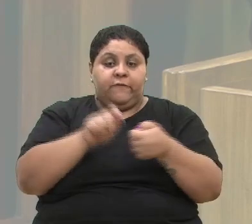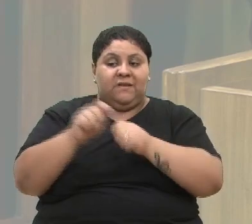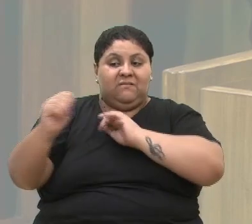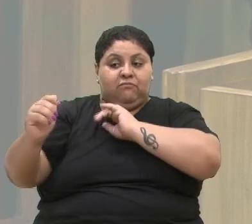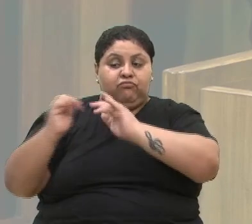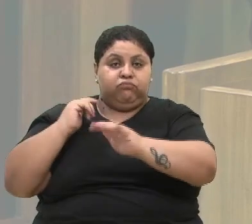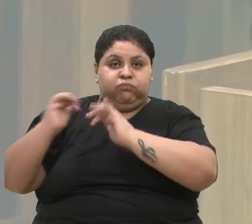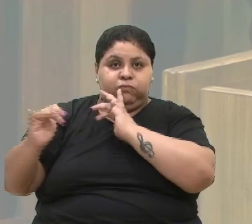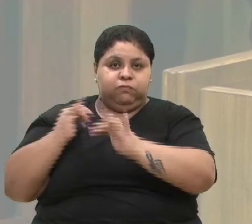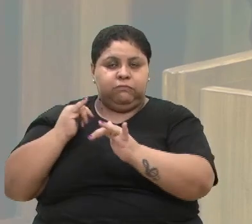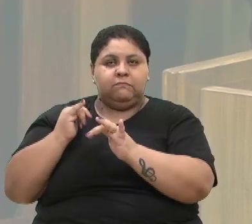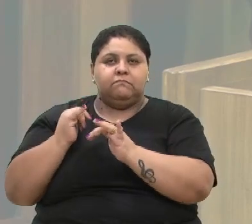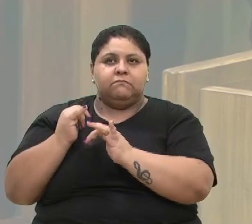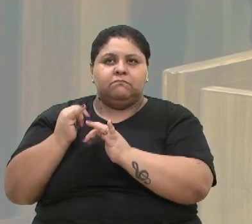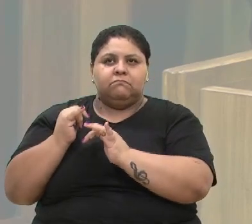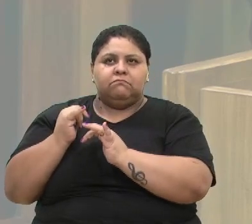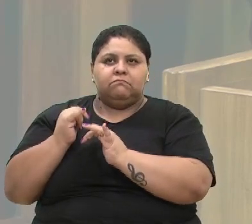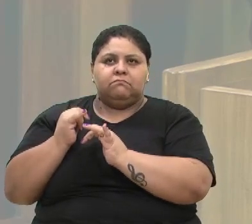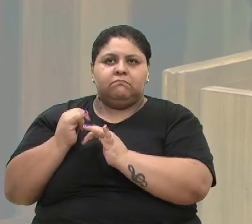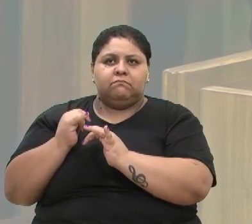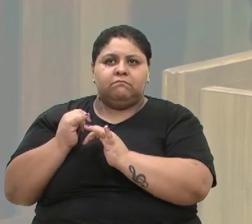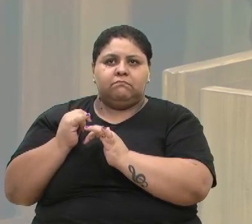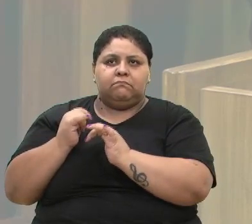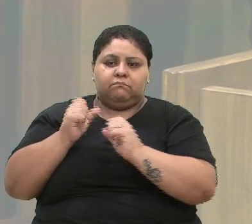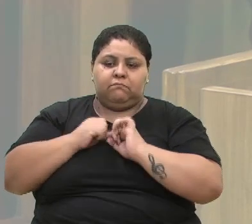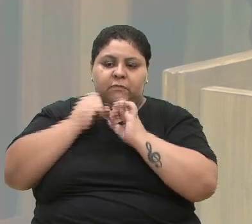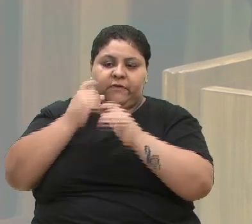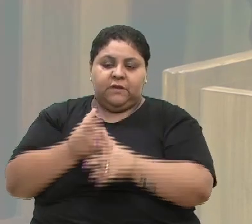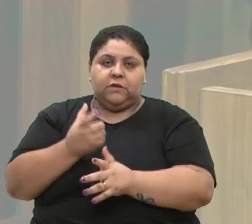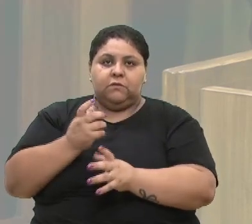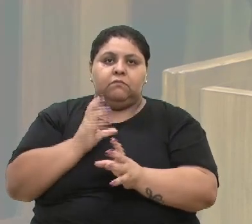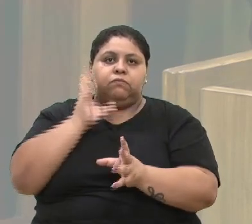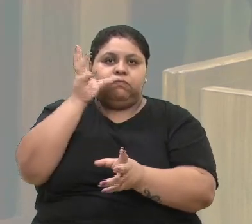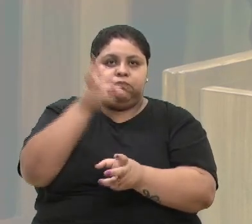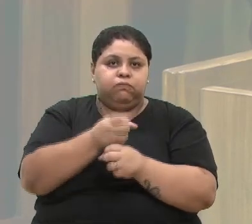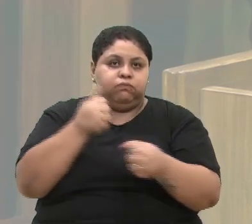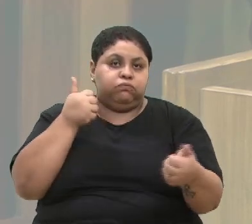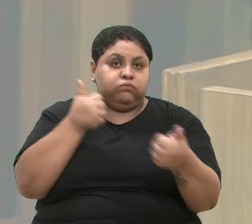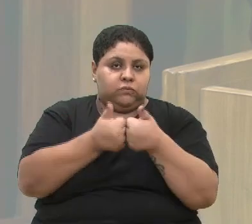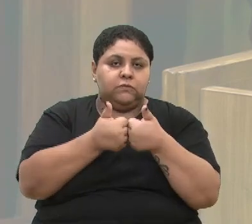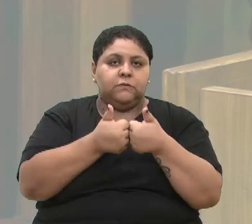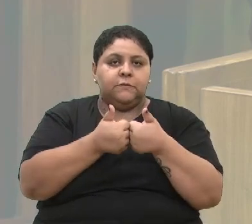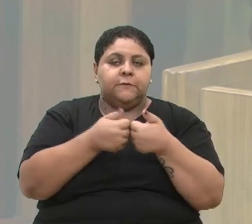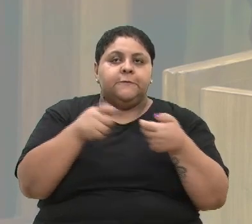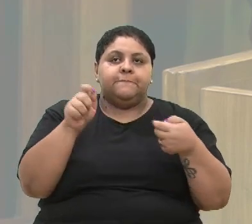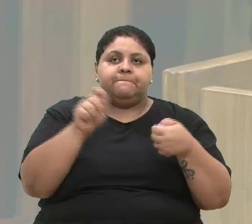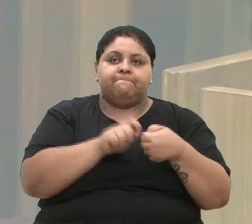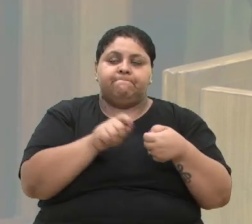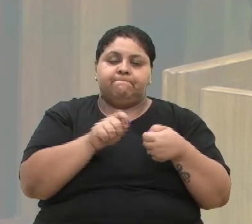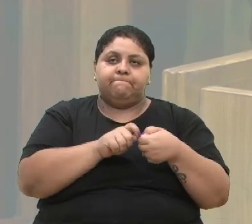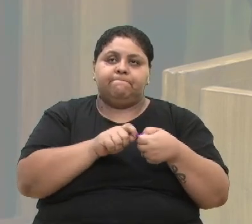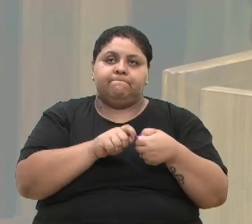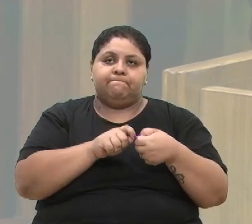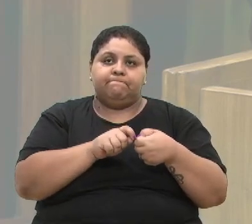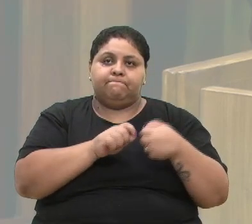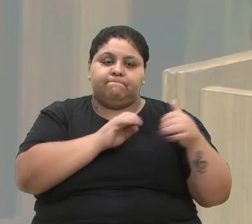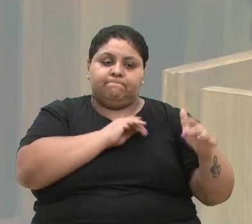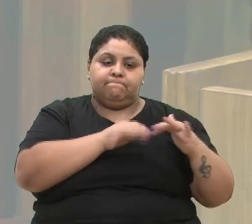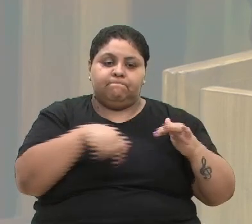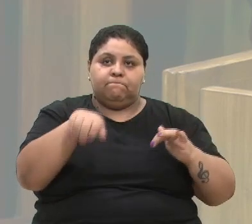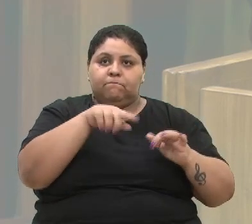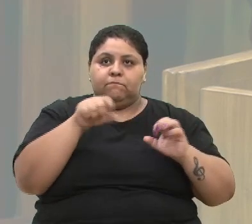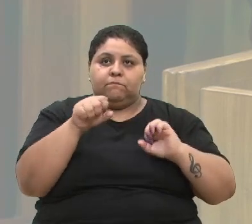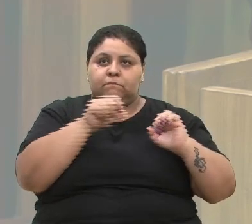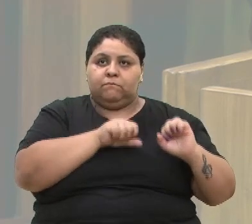as ONGs que fazem ações animais, estão junto com a gente para fazer esse movimento, para que nós